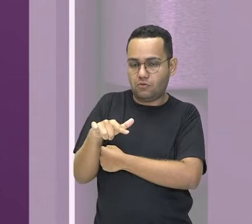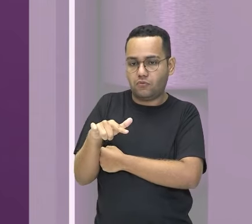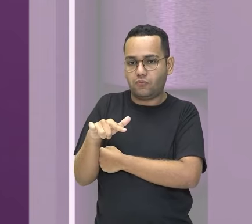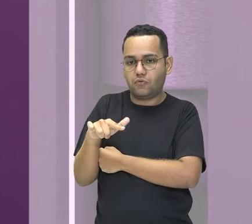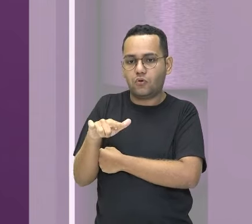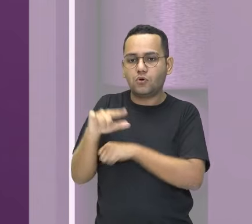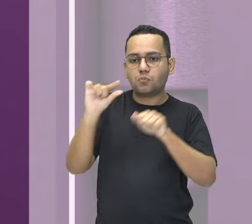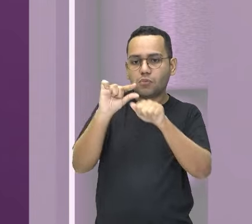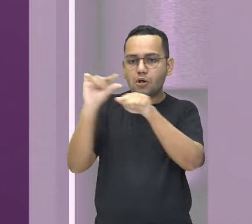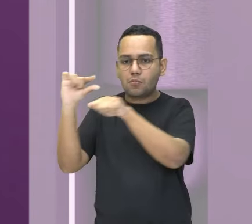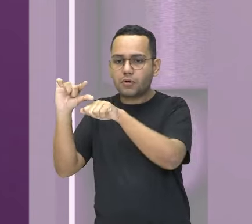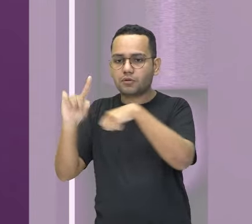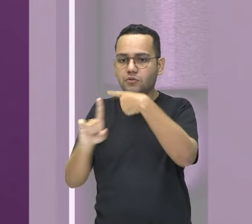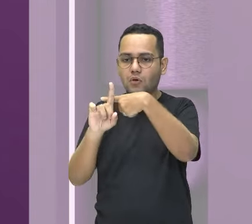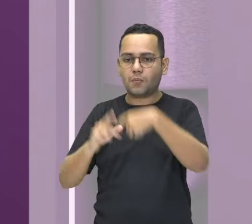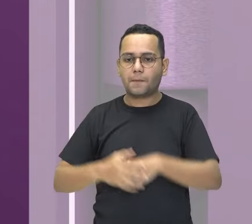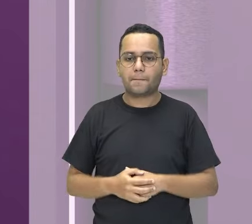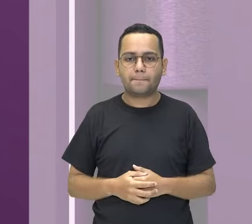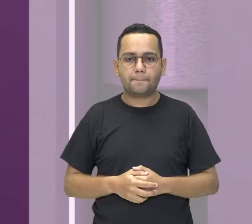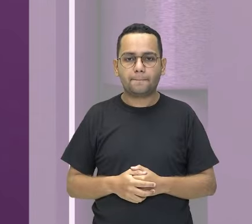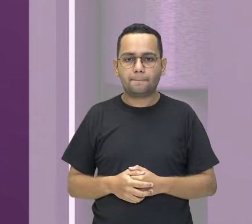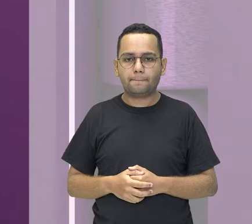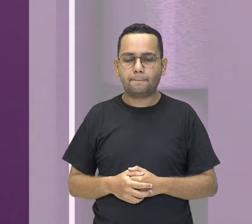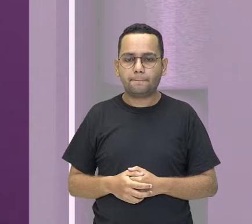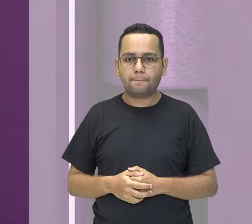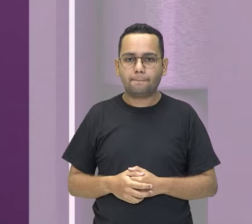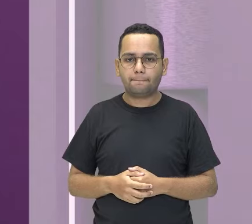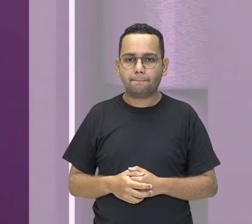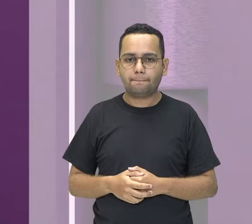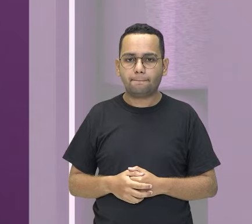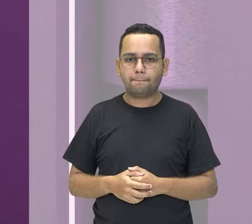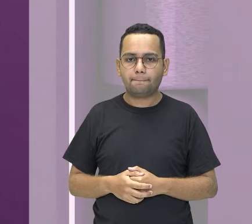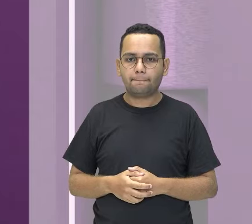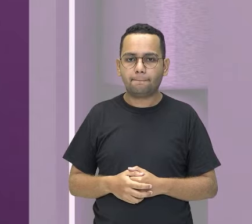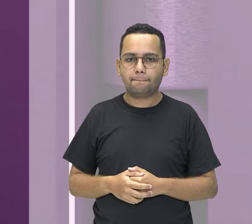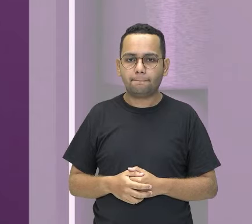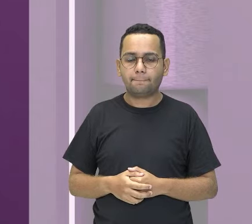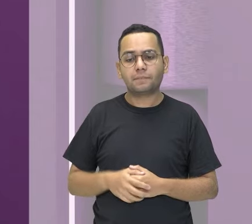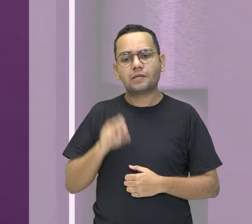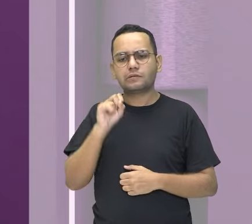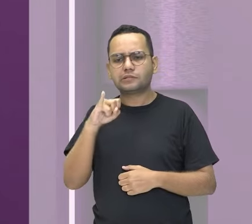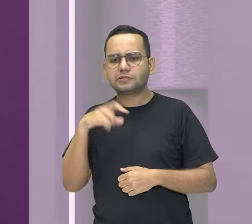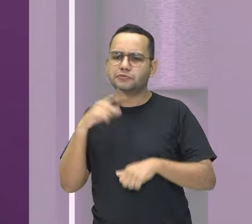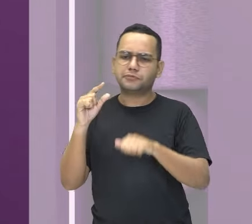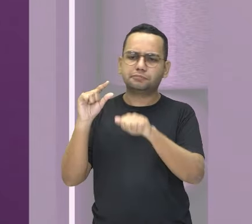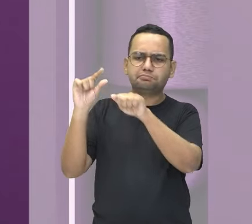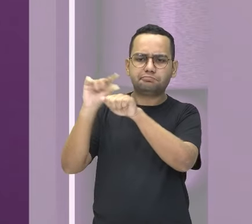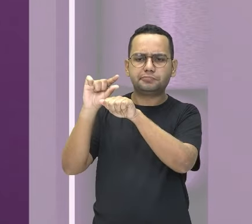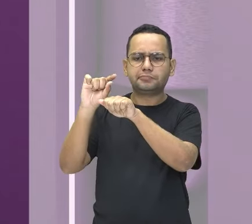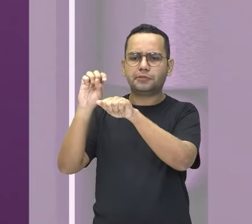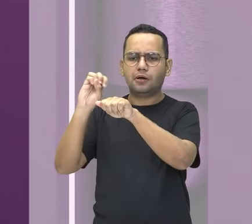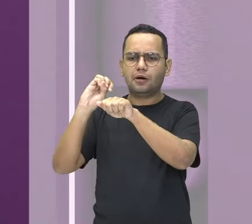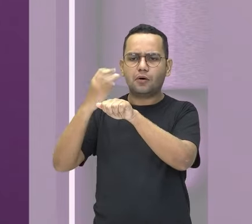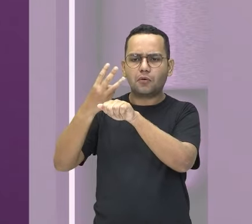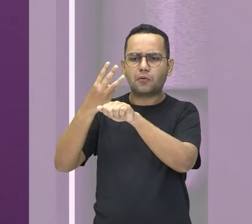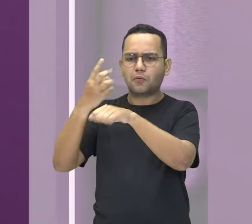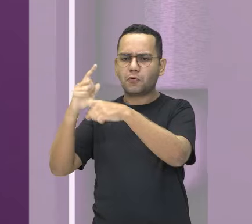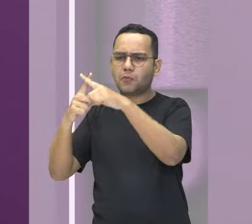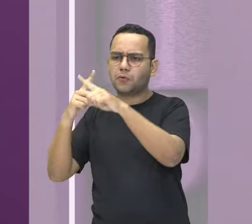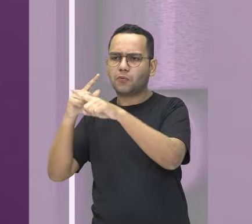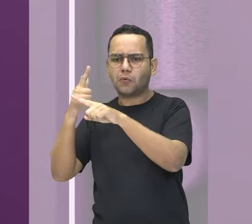meus expoentes, fazendo aquela soma, né? Se o expoente for ao cubo com o outro que é ao quadrado, 3 mais 2.